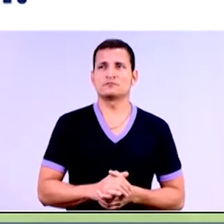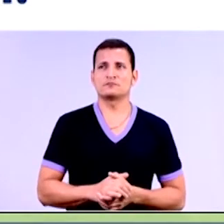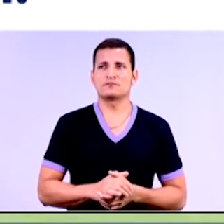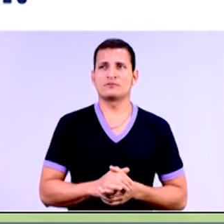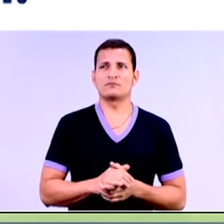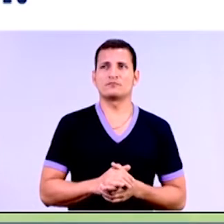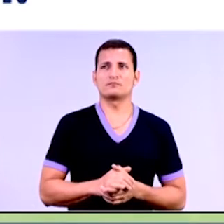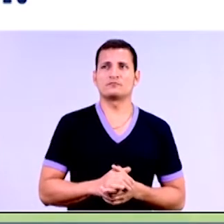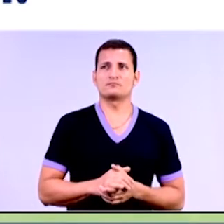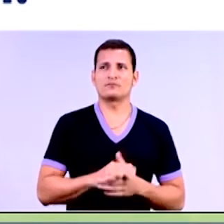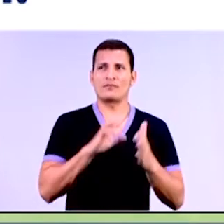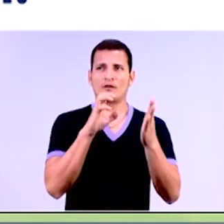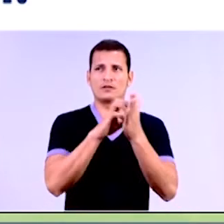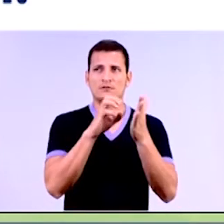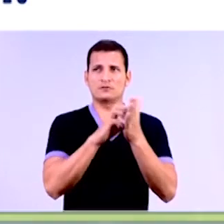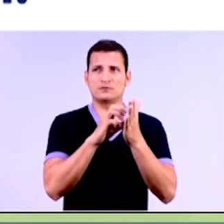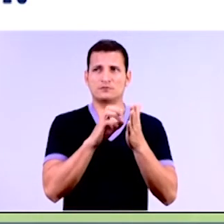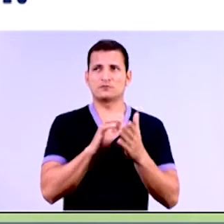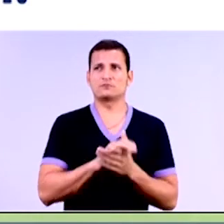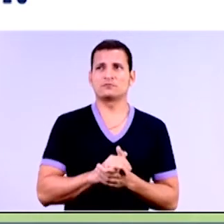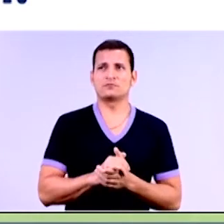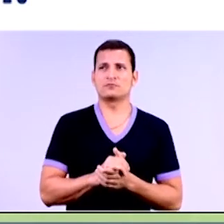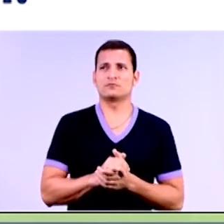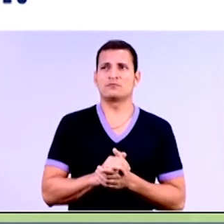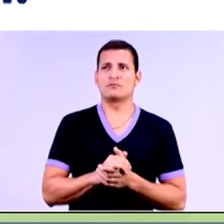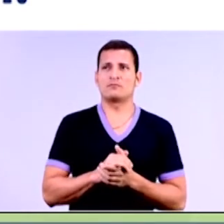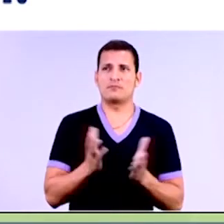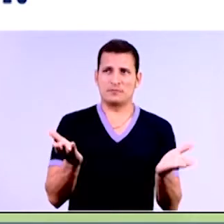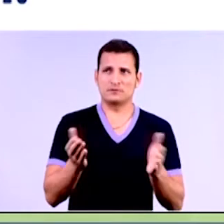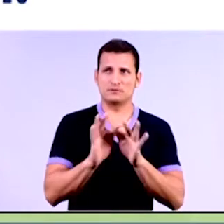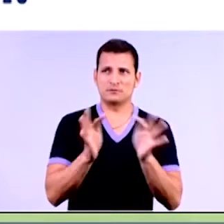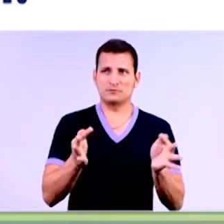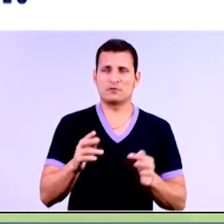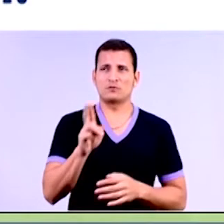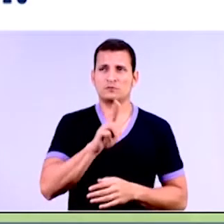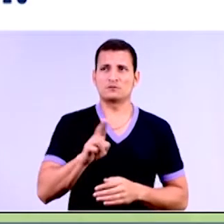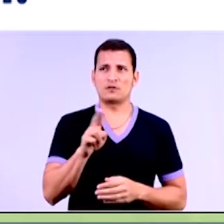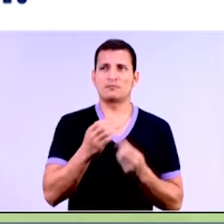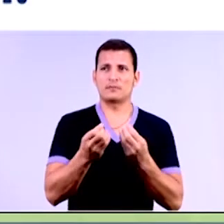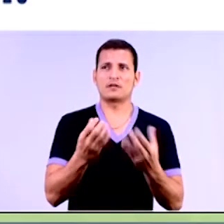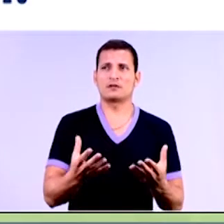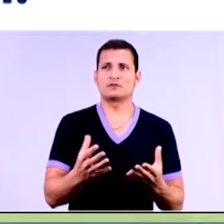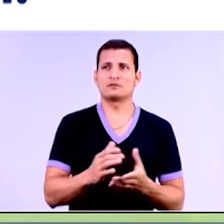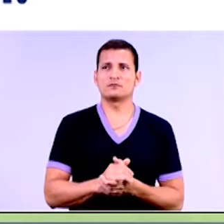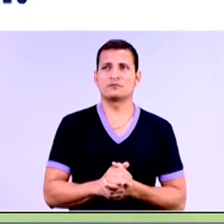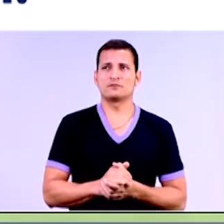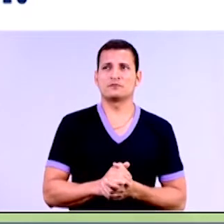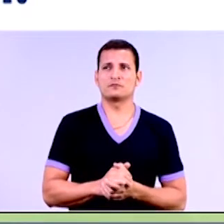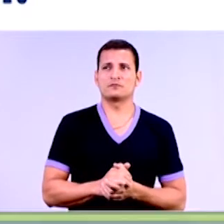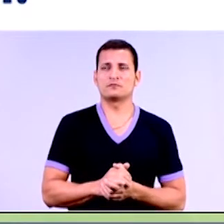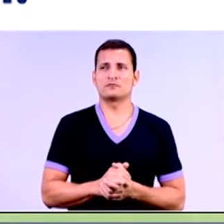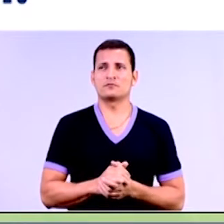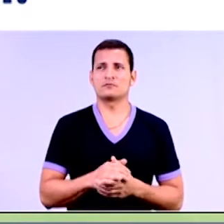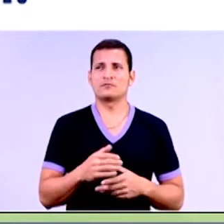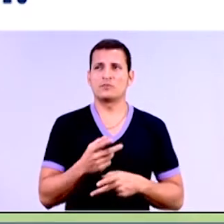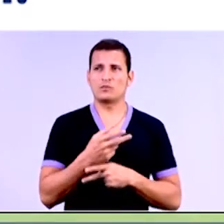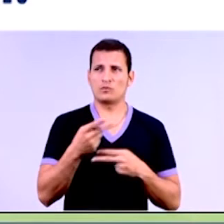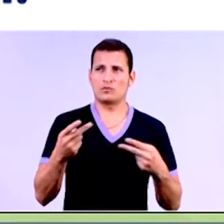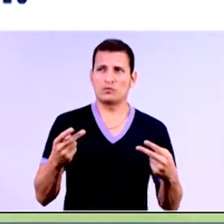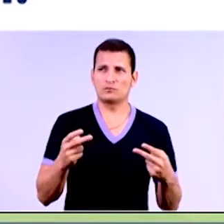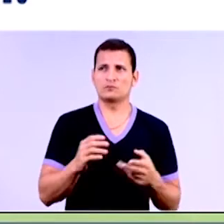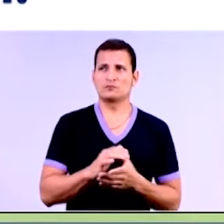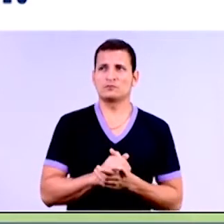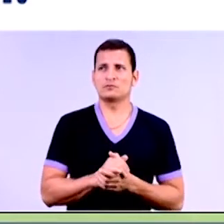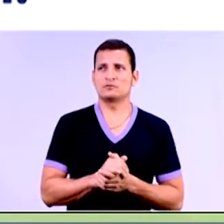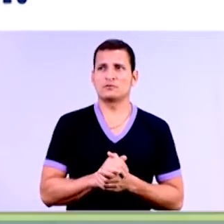As características do Simple Present. O Simple Present é usado para quê? Para ações e situações,